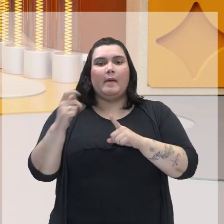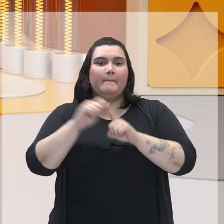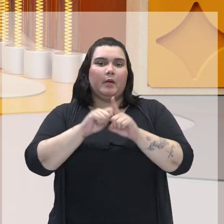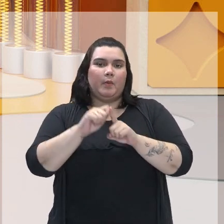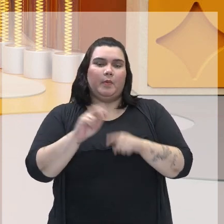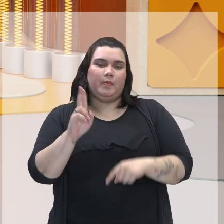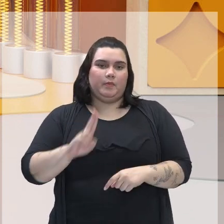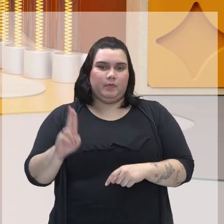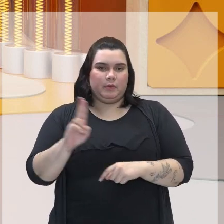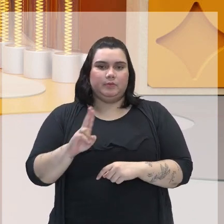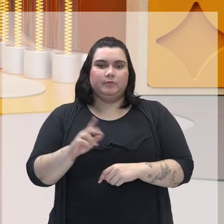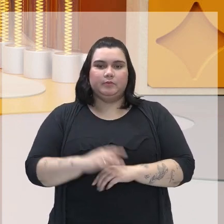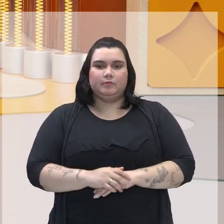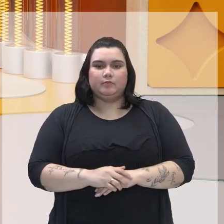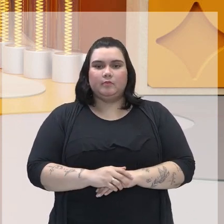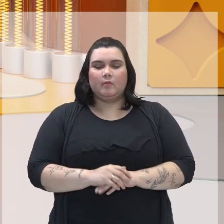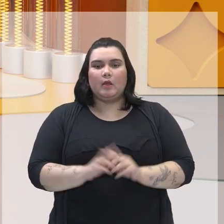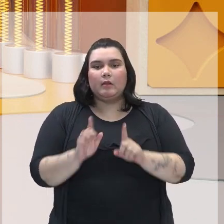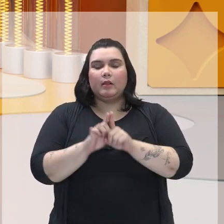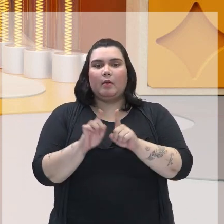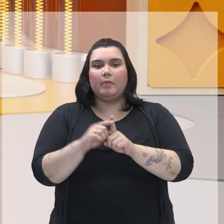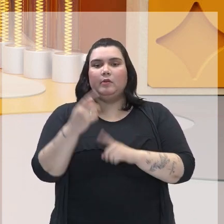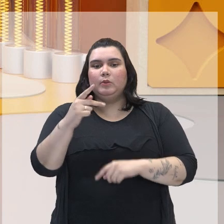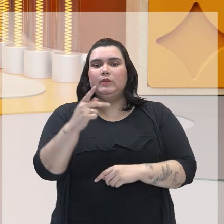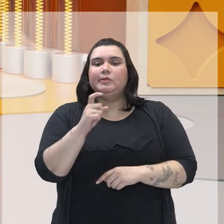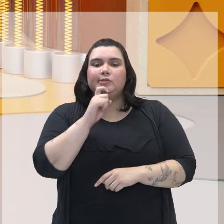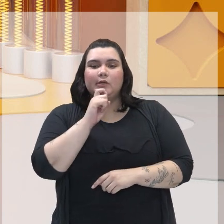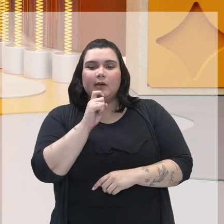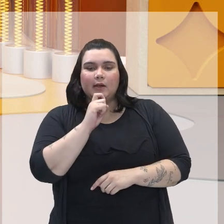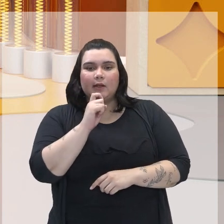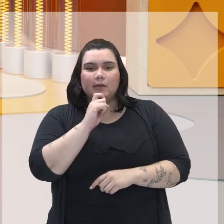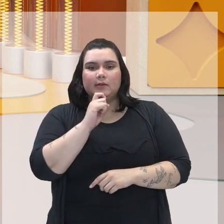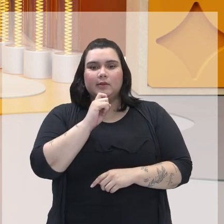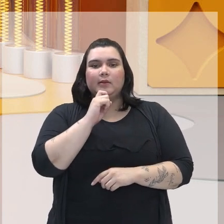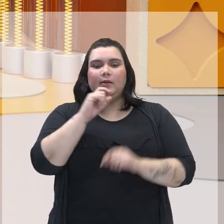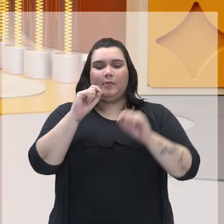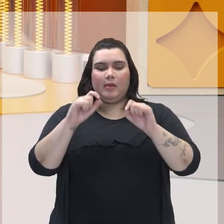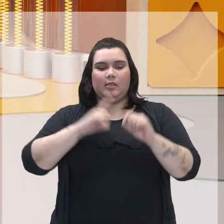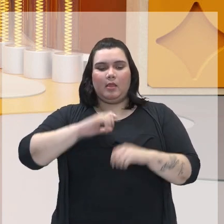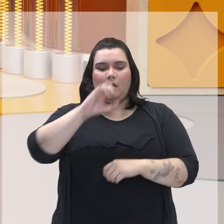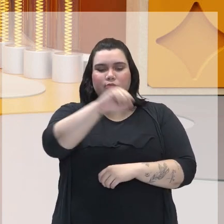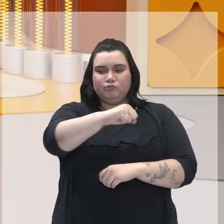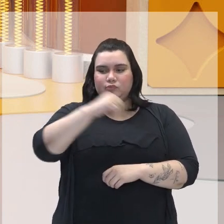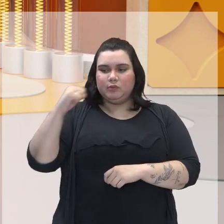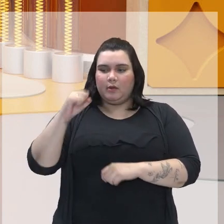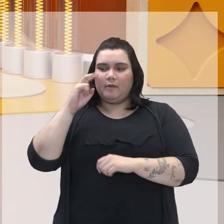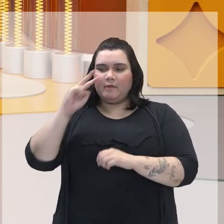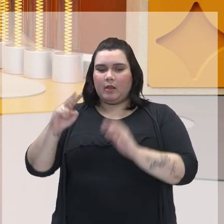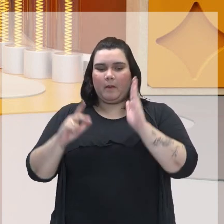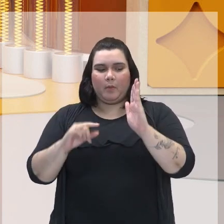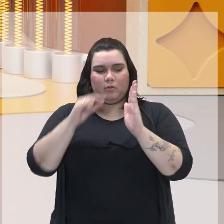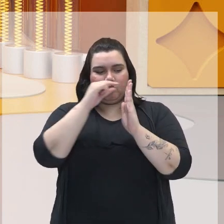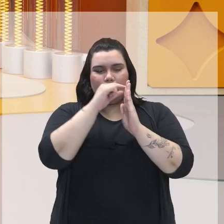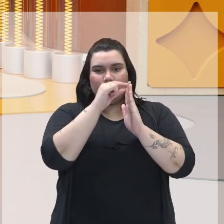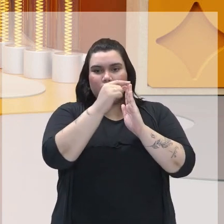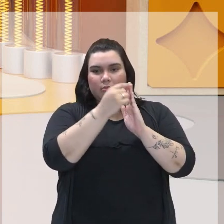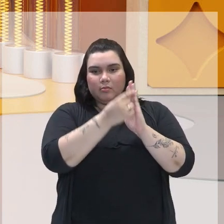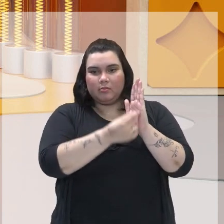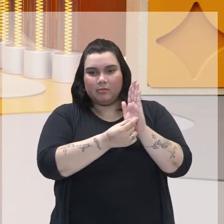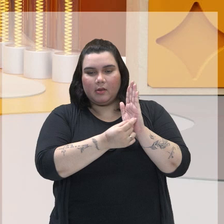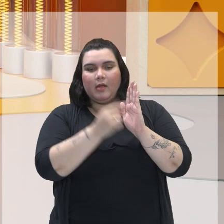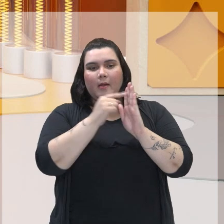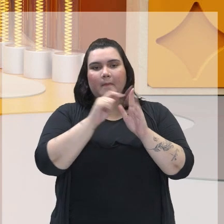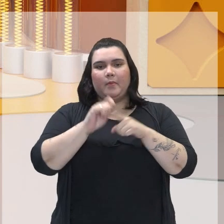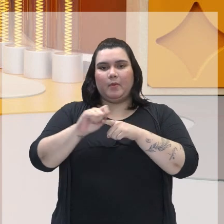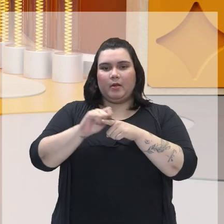Como também a sua geladeira, quando você abre e fecha, que dá aquele vácuo, o que tem lá na borda para fechar? Borracha. Fogão, também